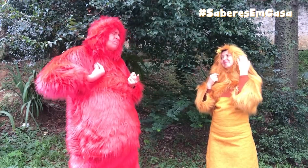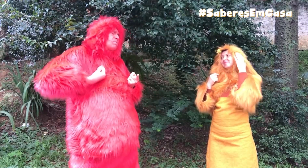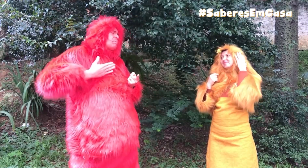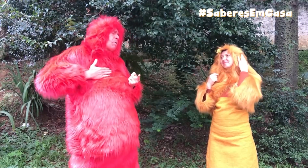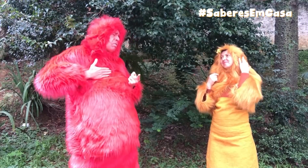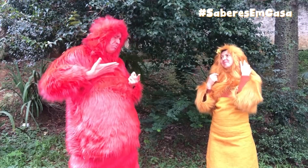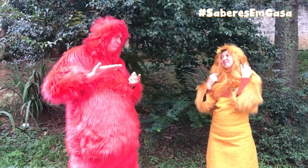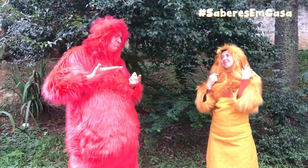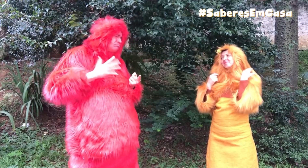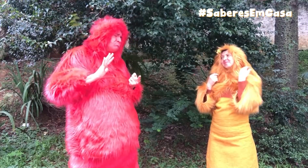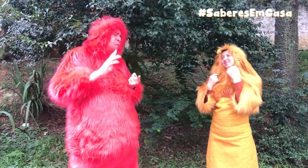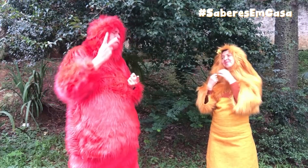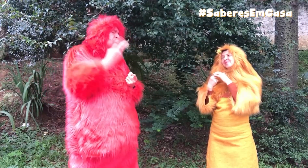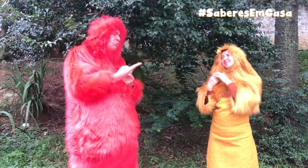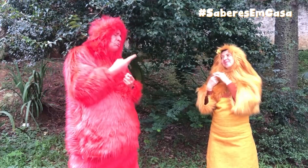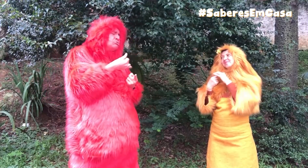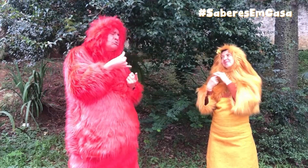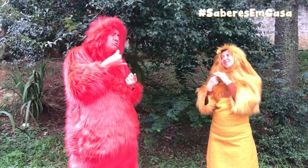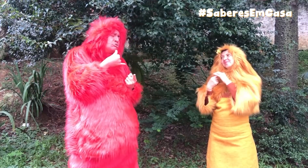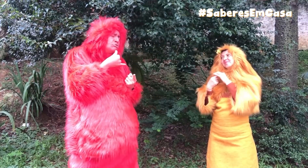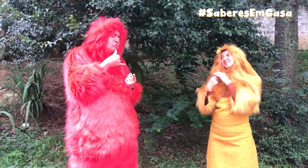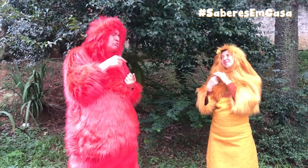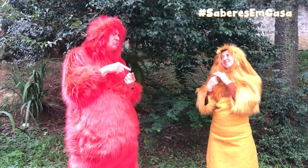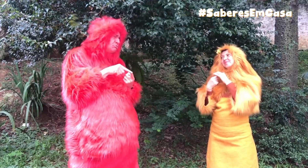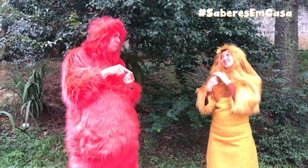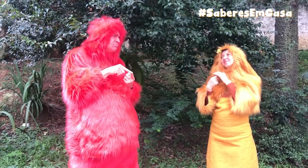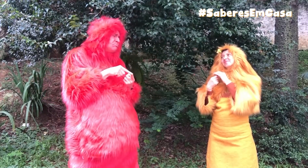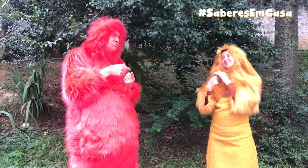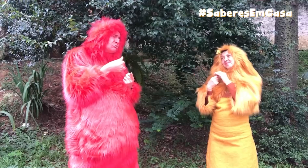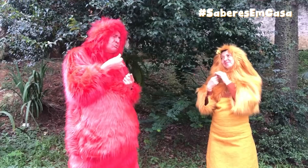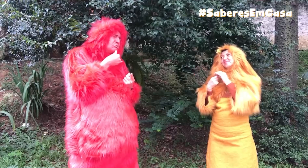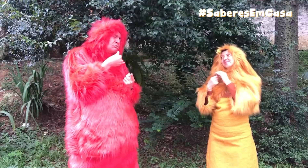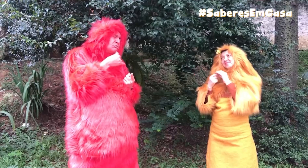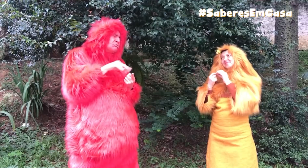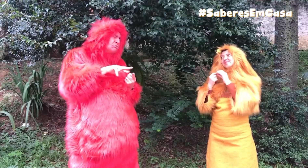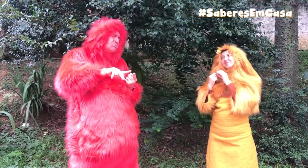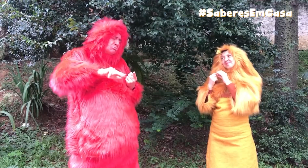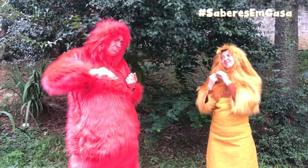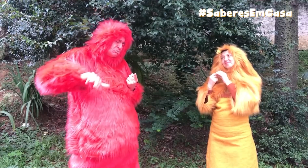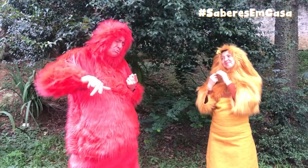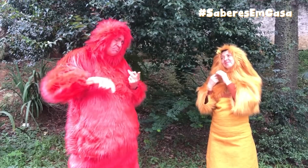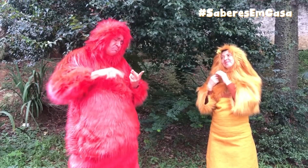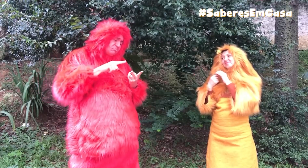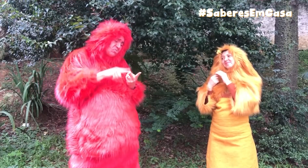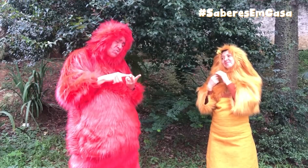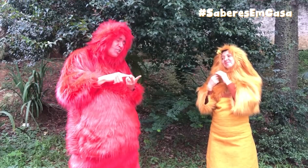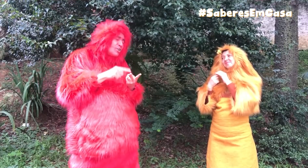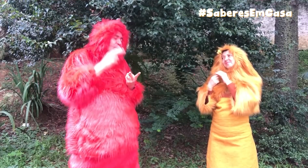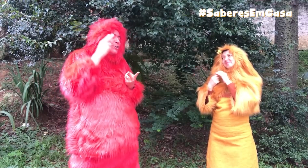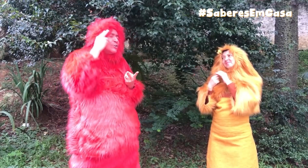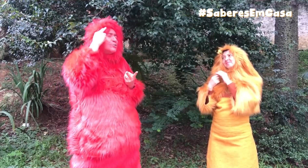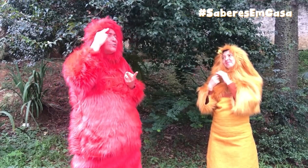sobre a minha vida, né? Coisas que aconteceram, tristezas,